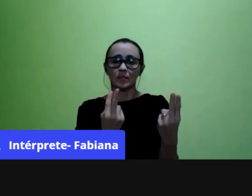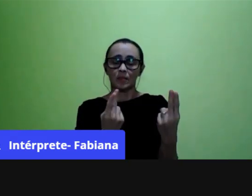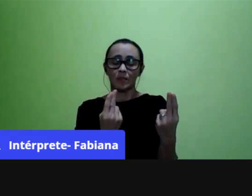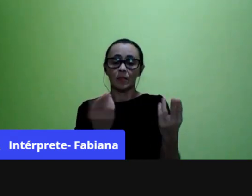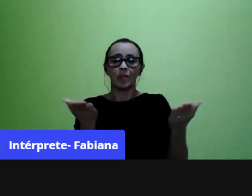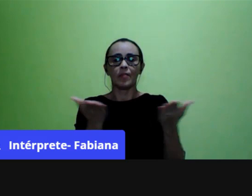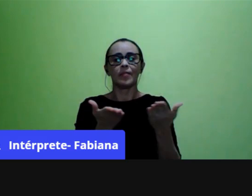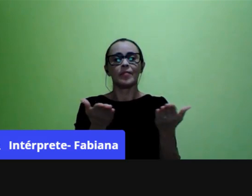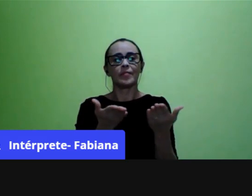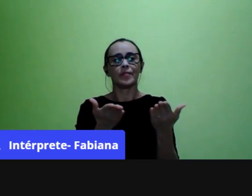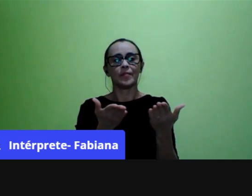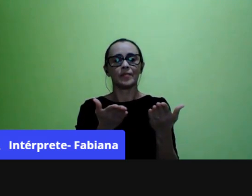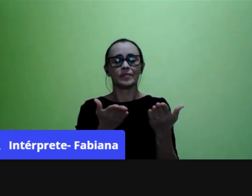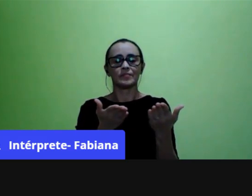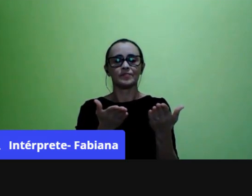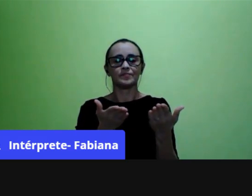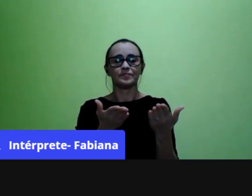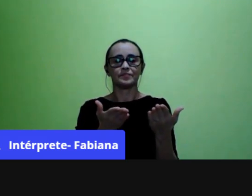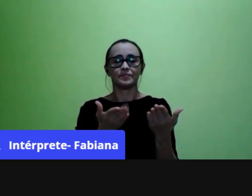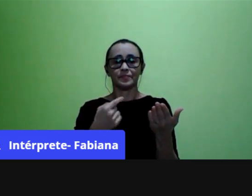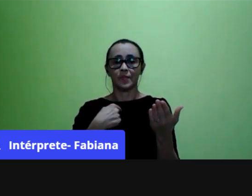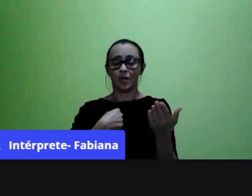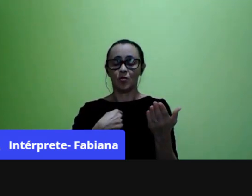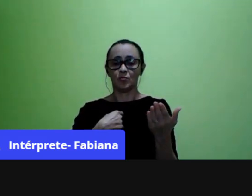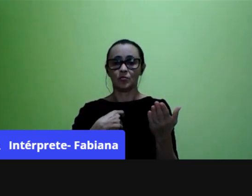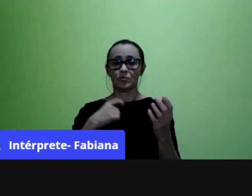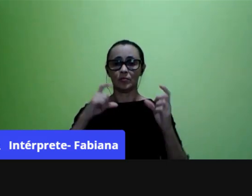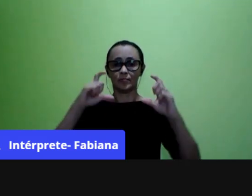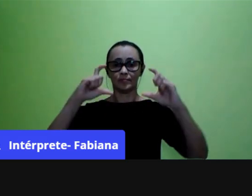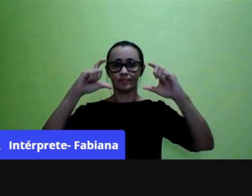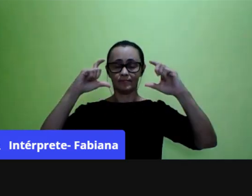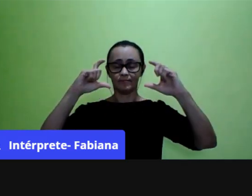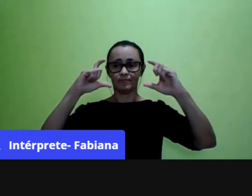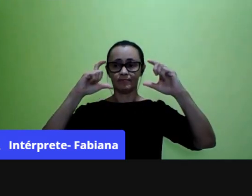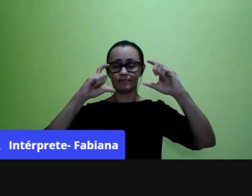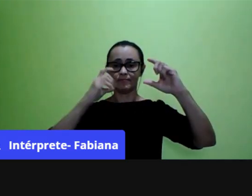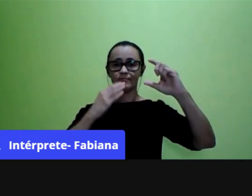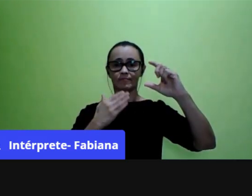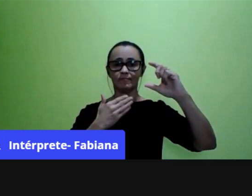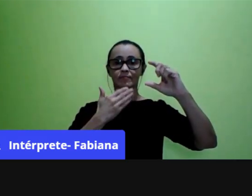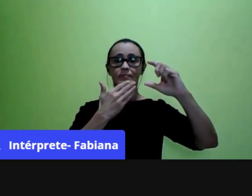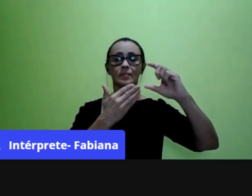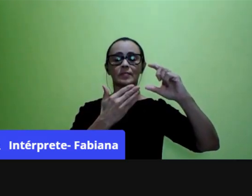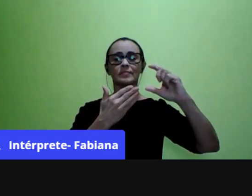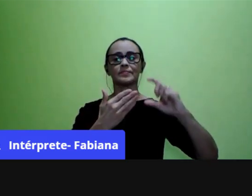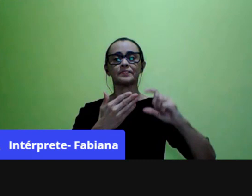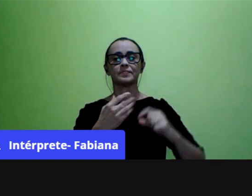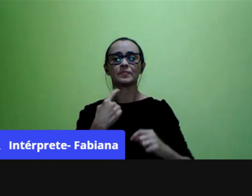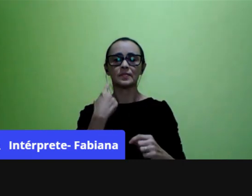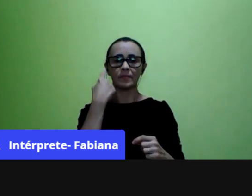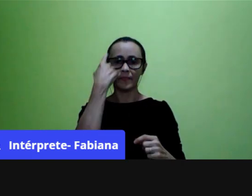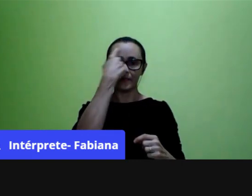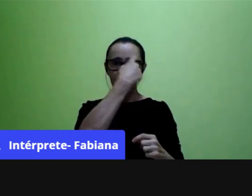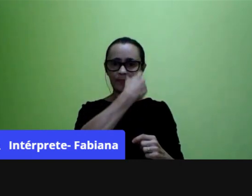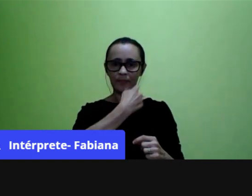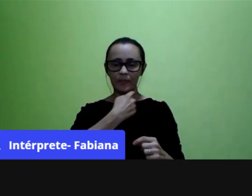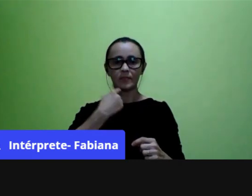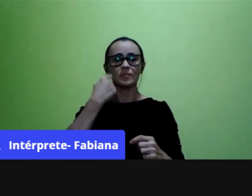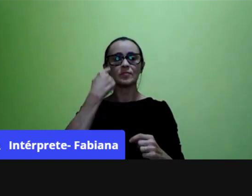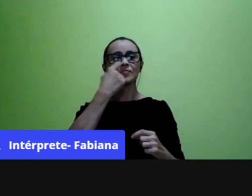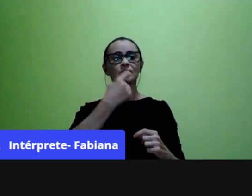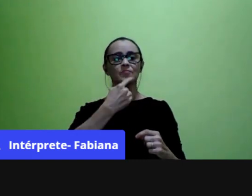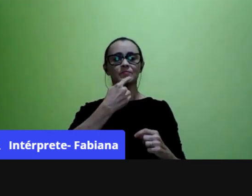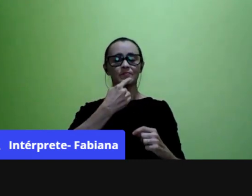bem próxima à câmera, porque o meu maior objetivo é que vocês vejam o meu rosto, né? O meu dorso para